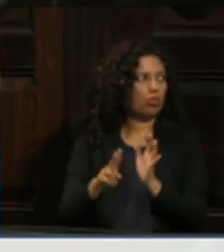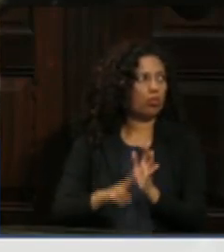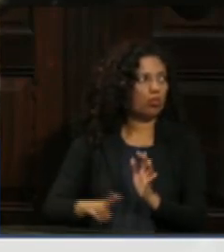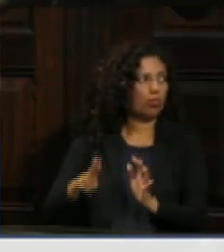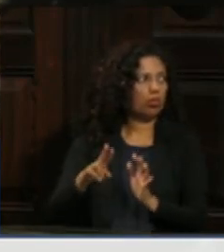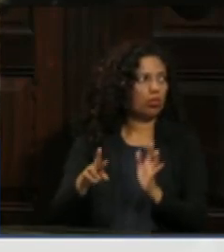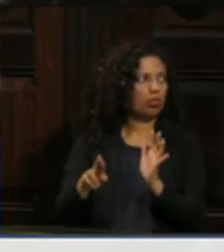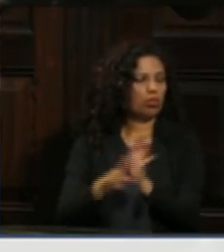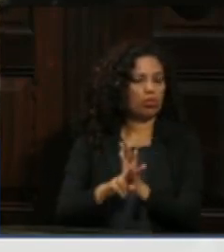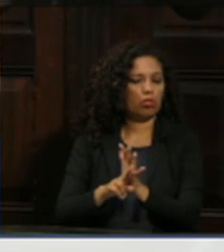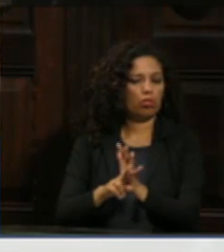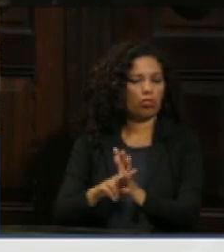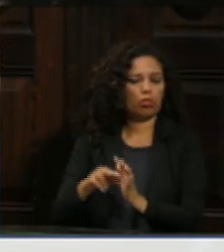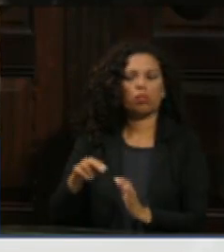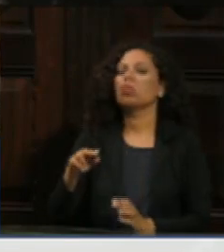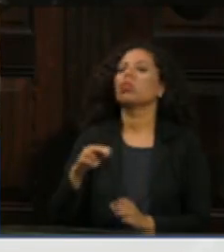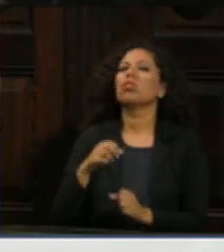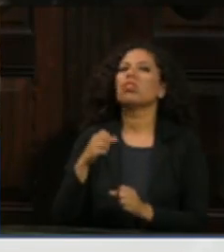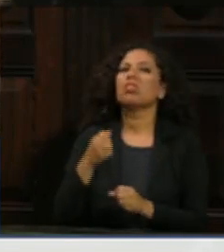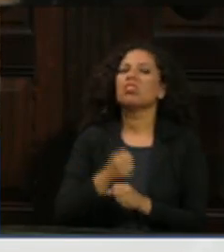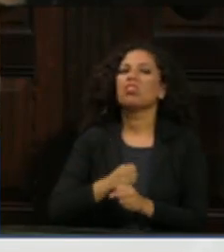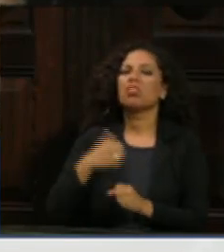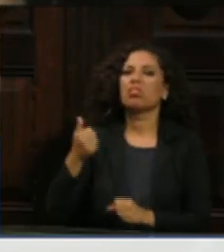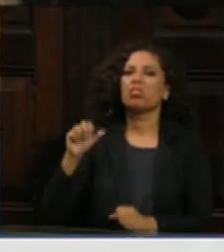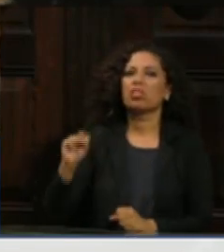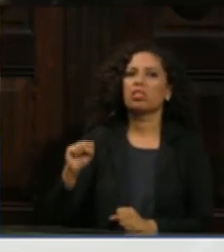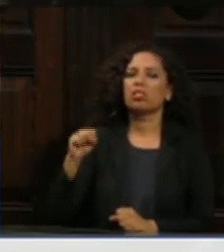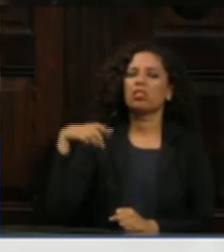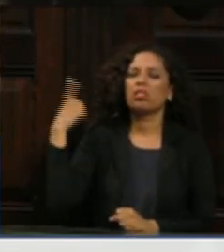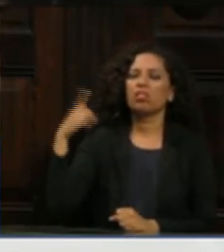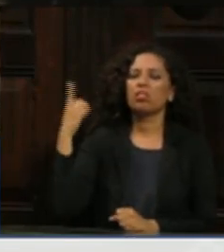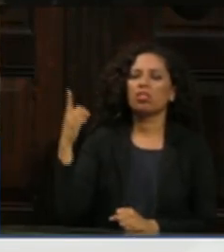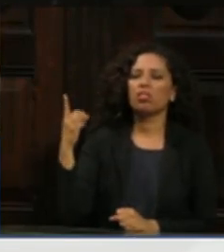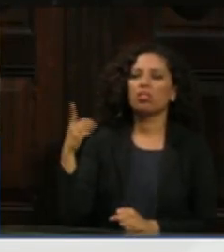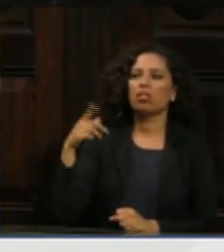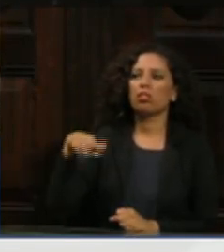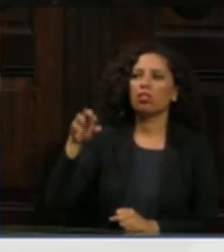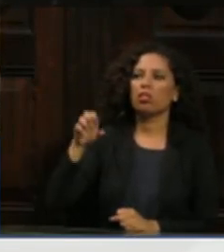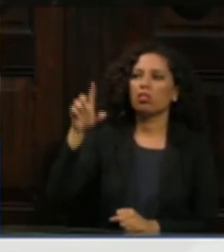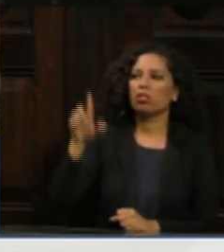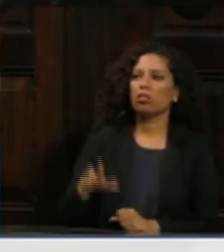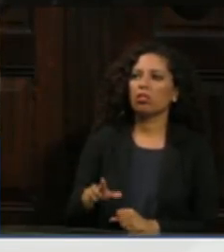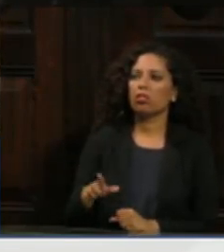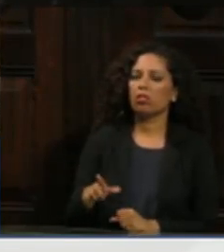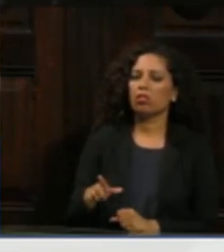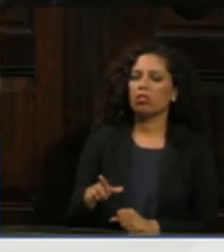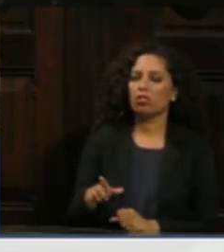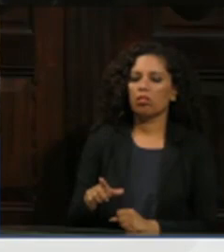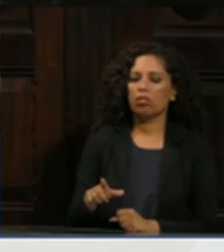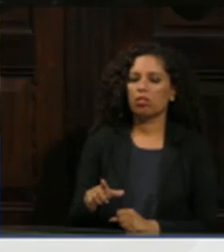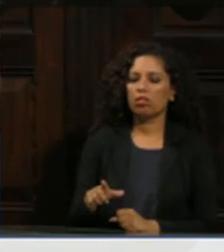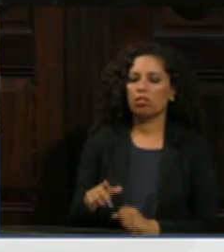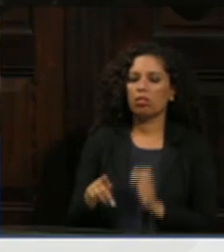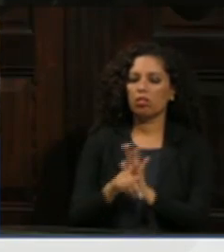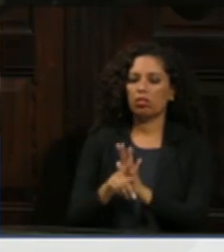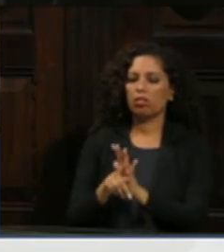3773-A/2018, autoria deputados Valdec Carneiro e Zaqueu Teixeira. Segunda discussão, projeto de lei